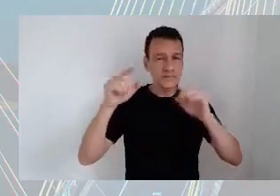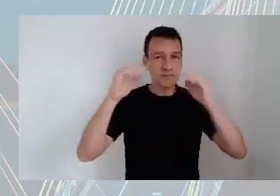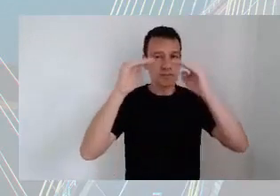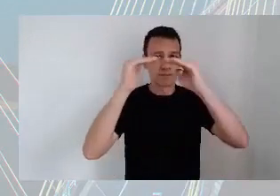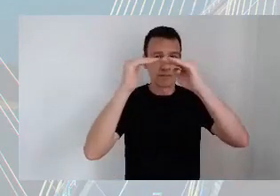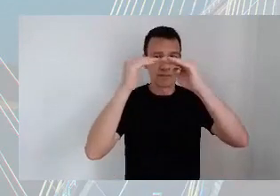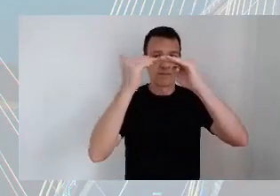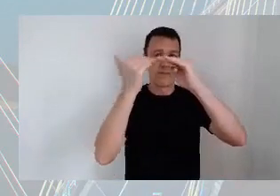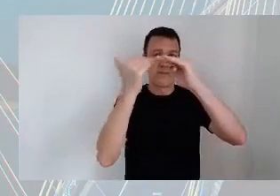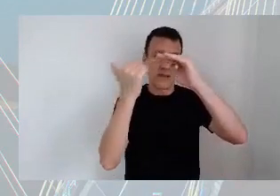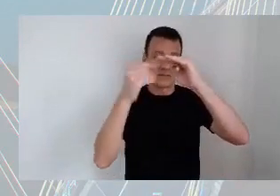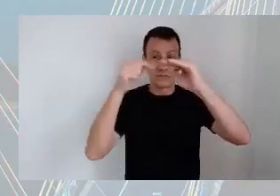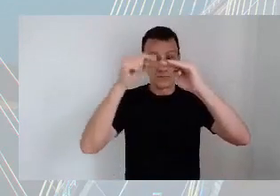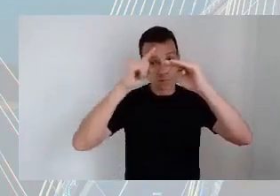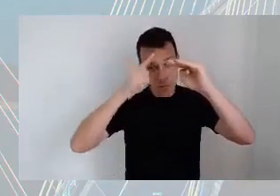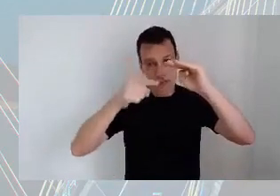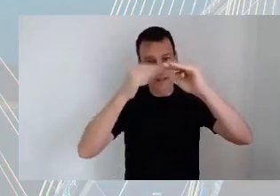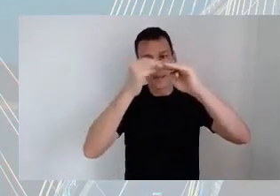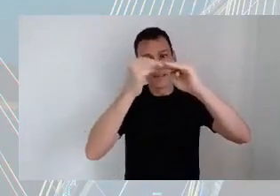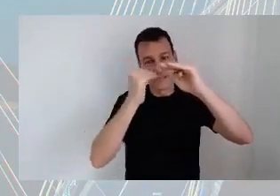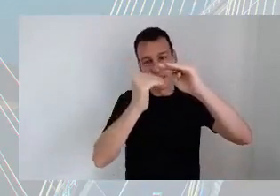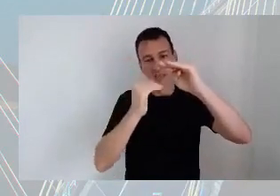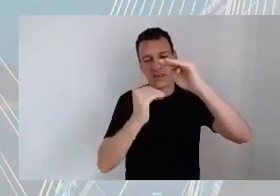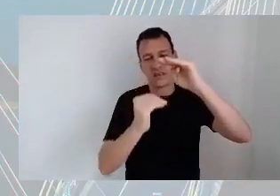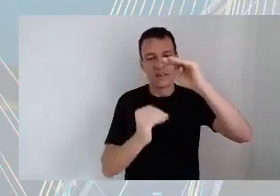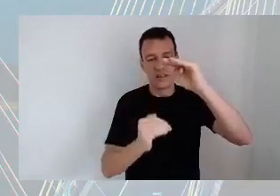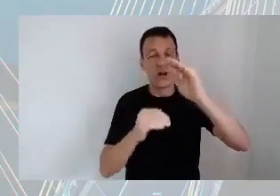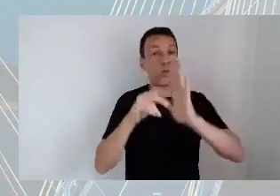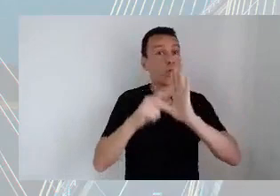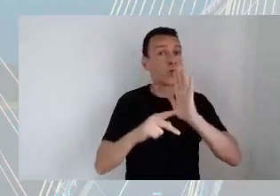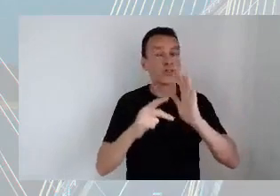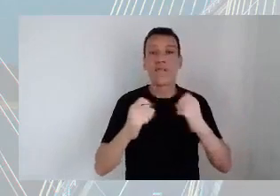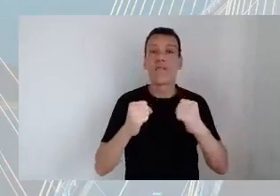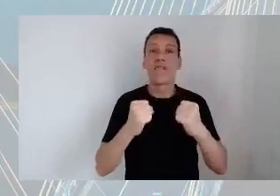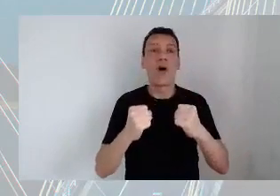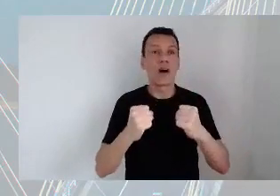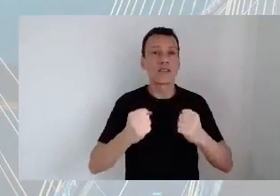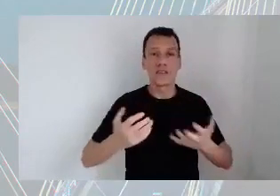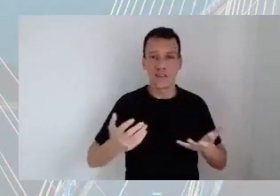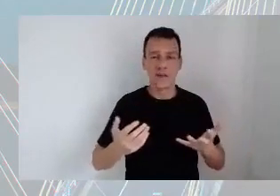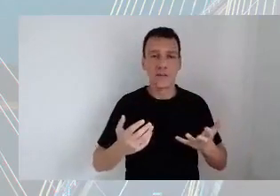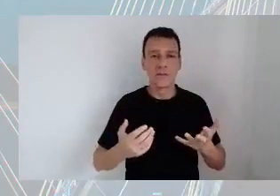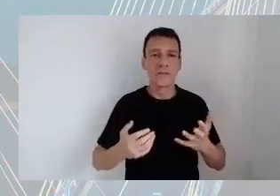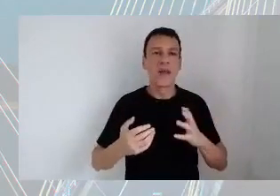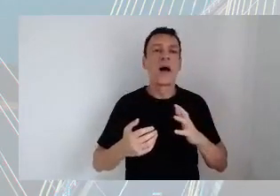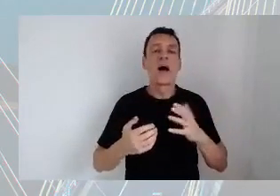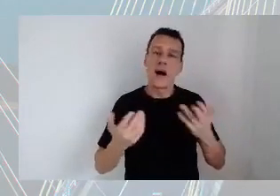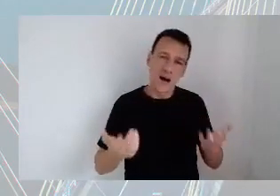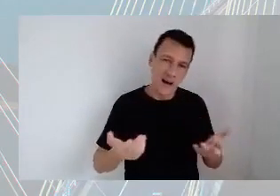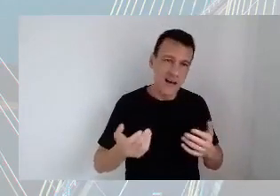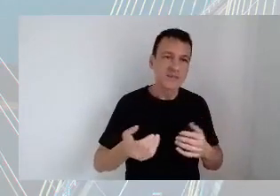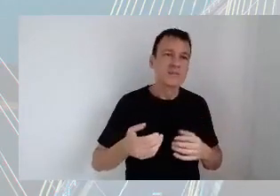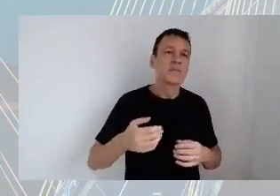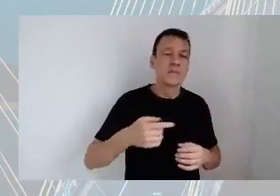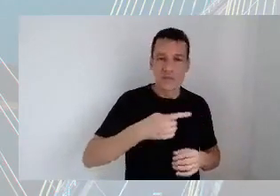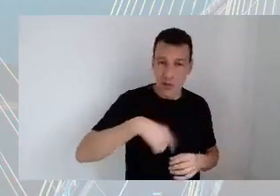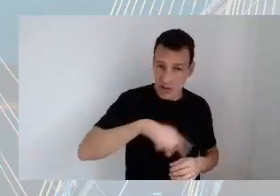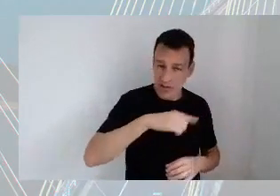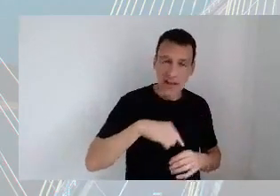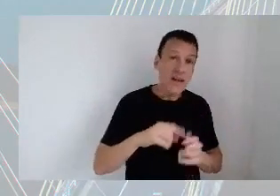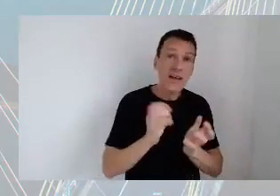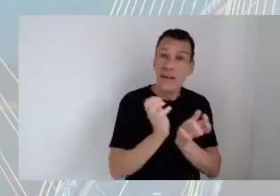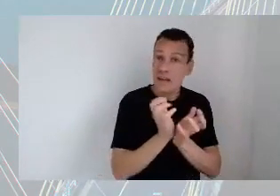né? E aí, enquanto isso ia acontecendo, a gente tinha ali já uma equipe para identificar os